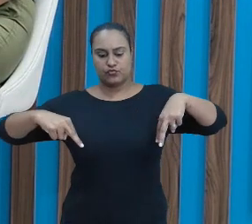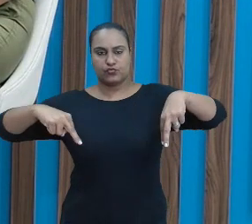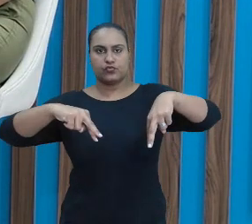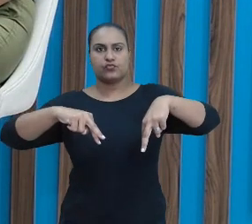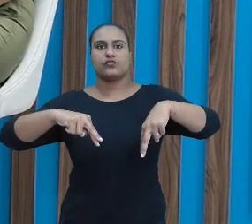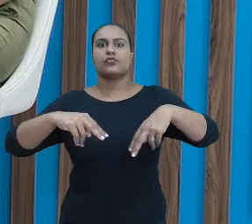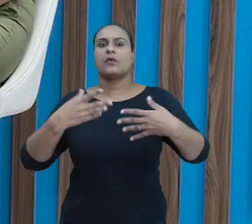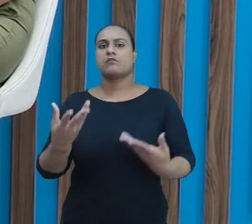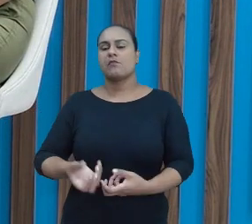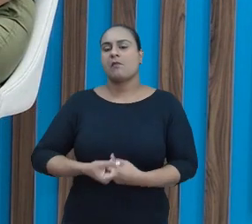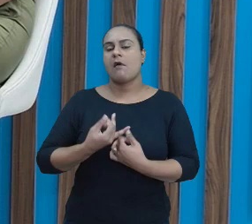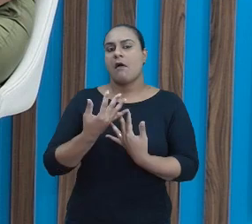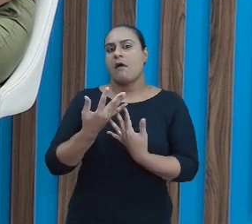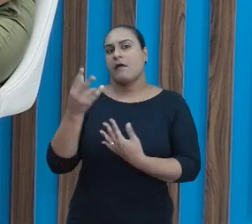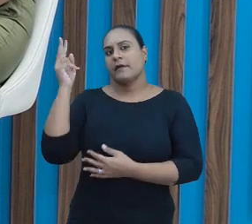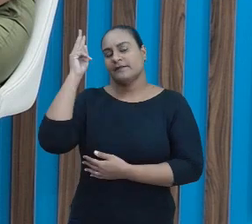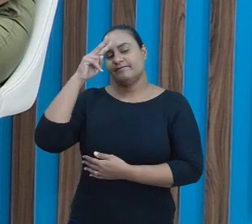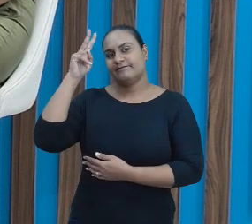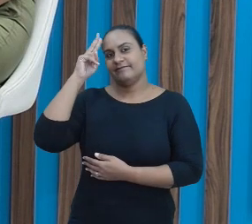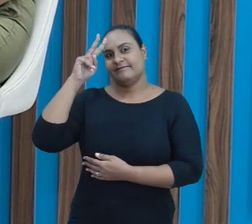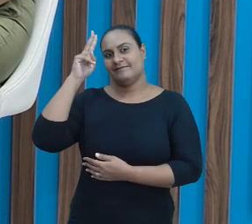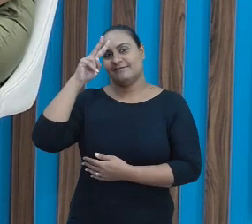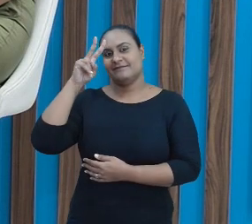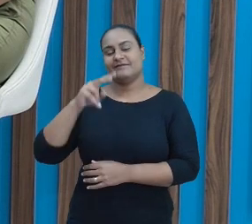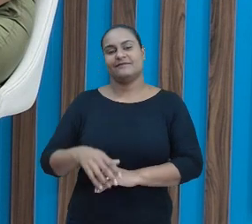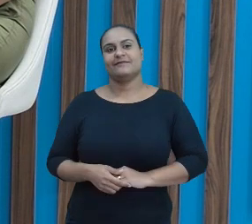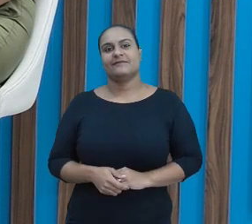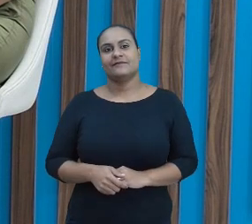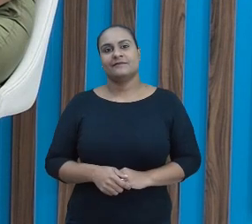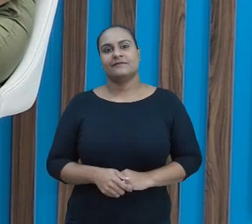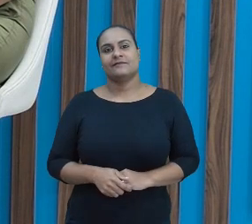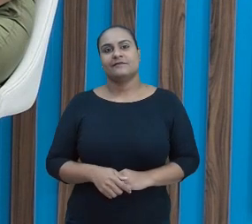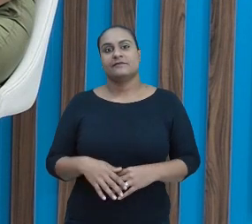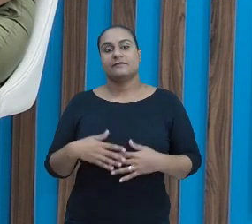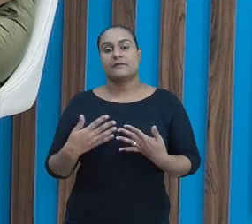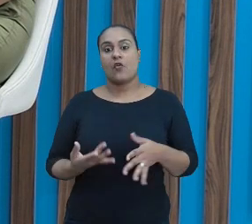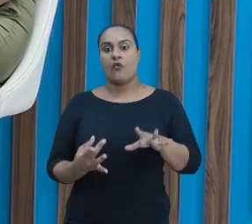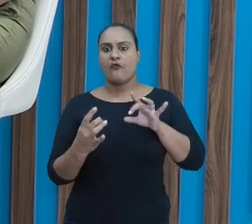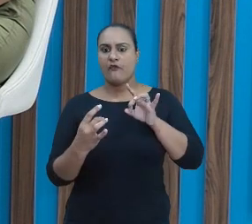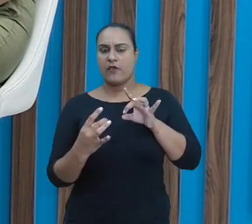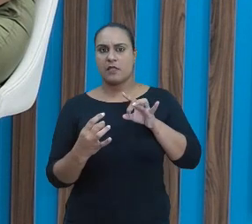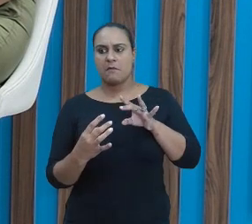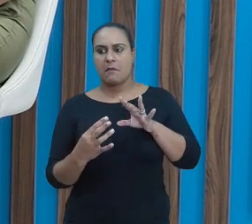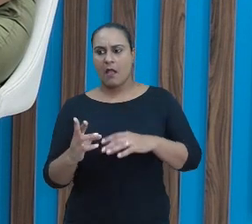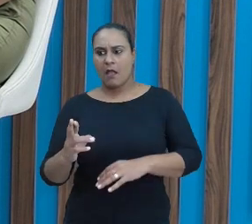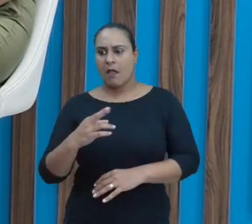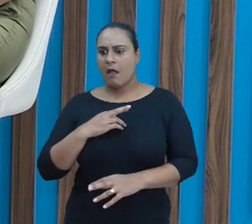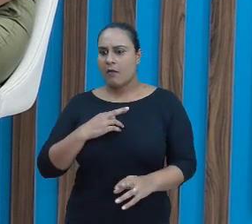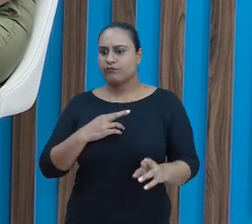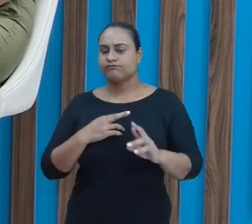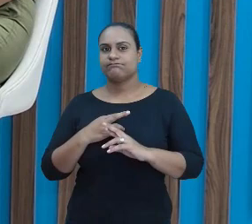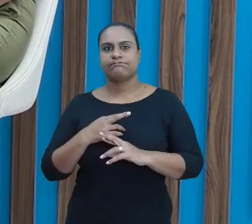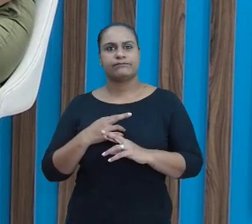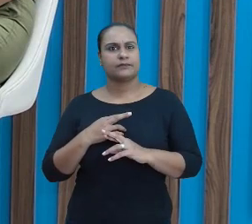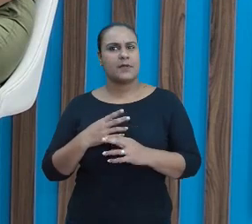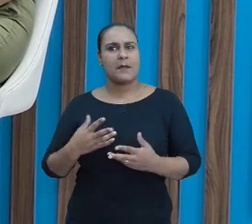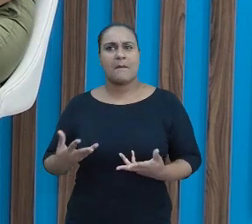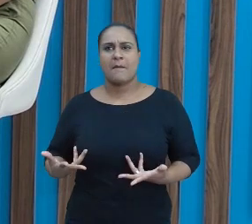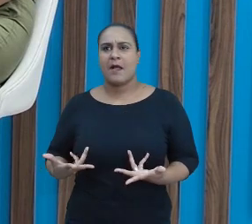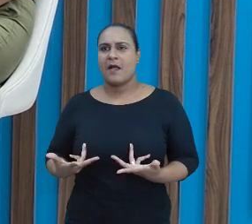com contações de história. E assim, o retorno que ela nos dava era muito, muito grande,